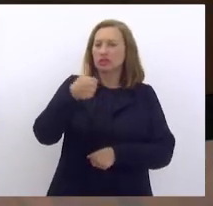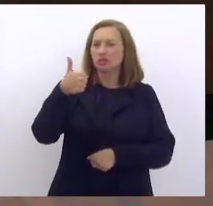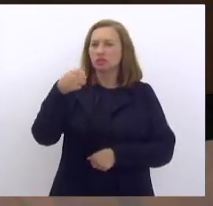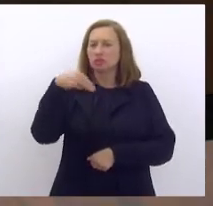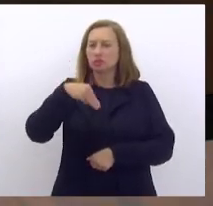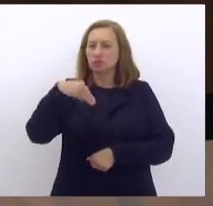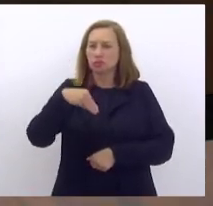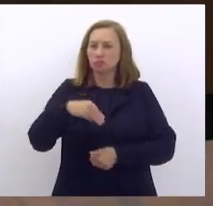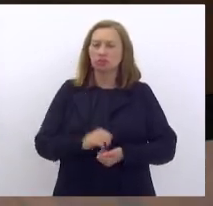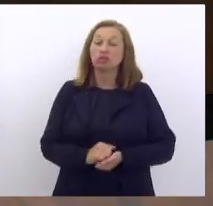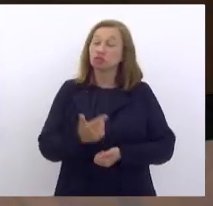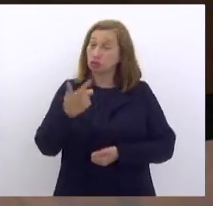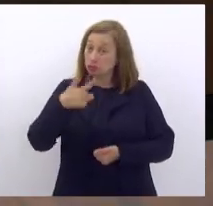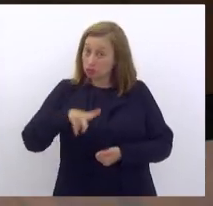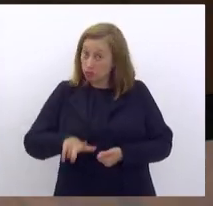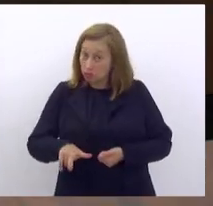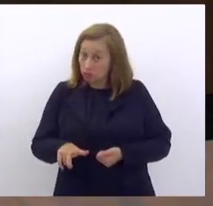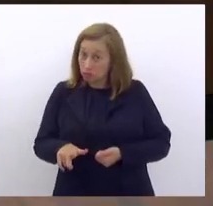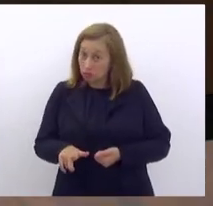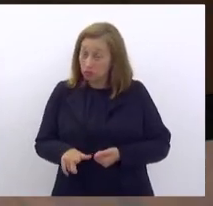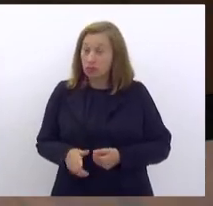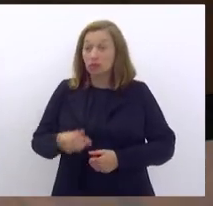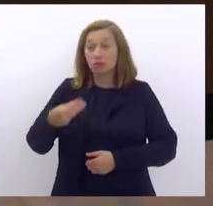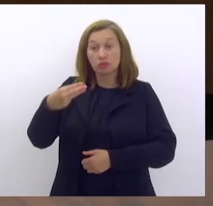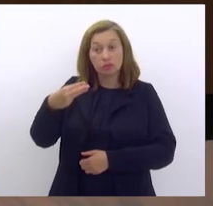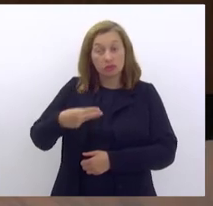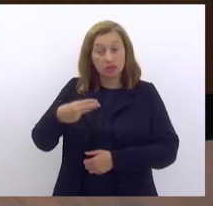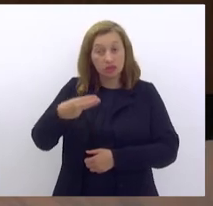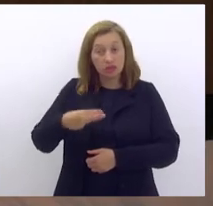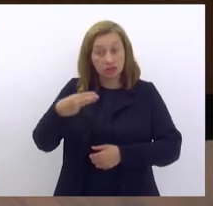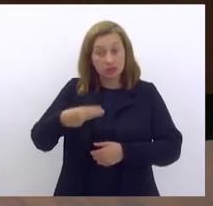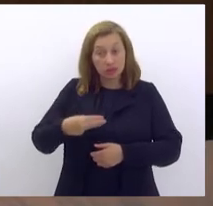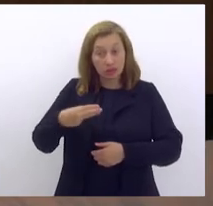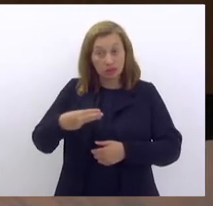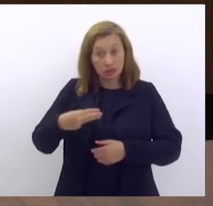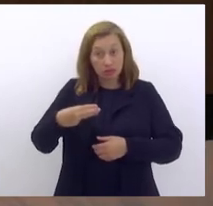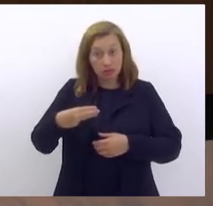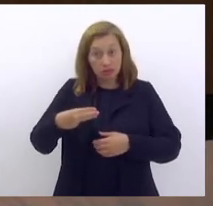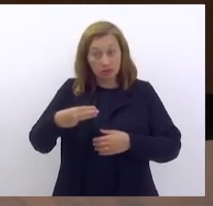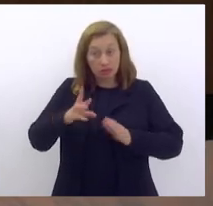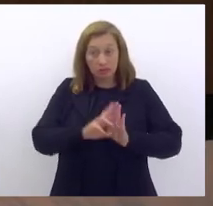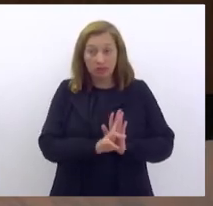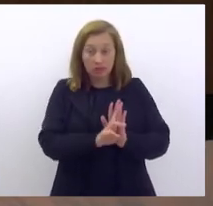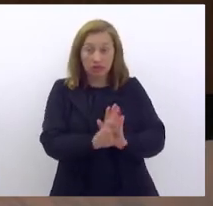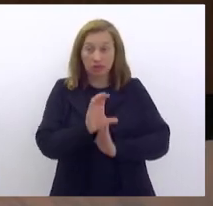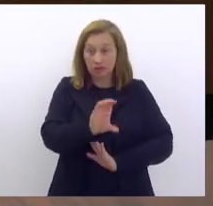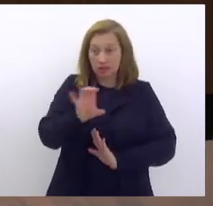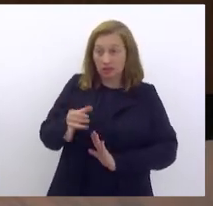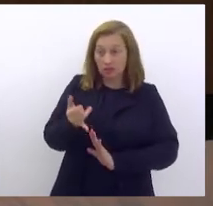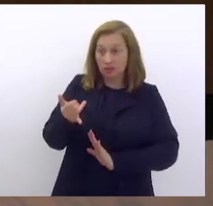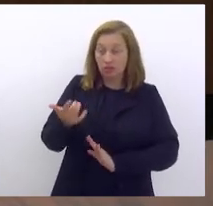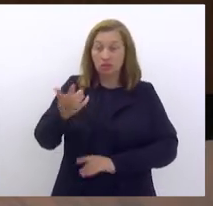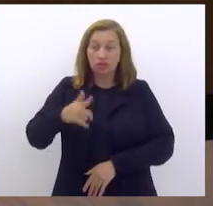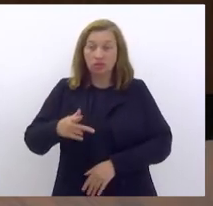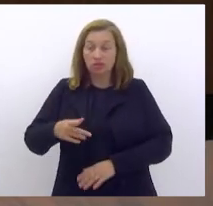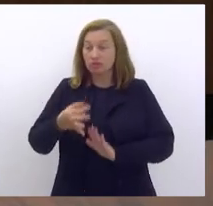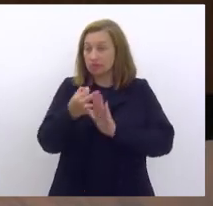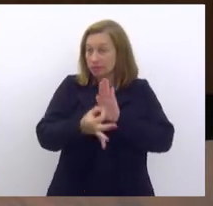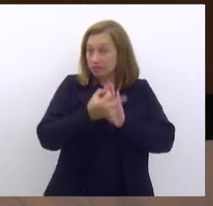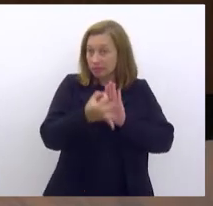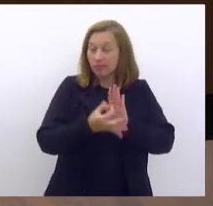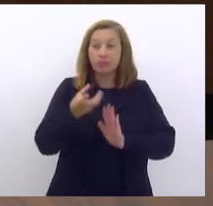16:31. Novamente, o terceiro suplente da CCJ vai dar parecer, deputada